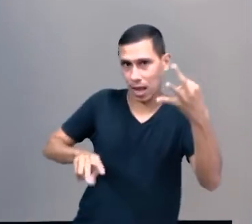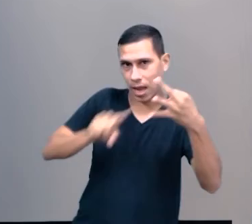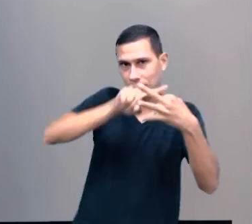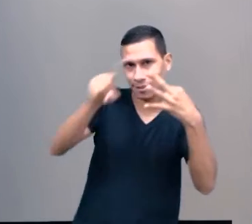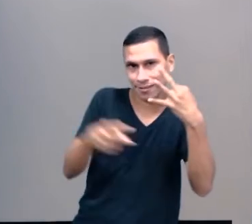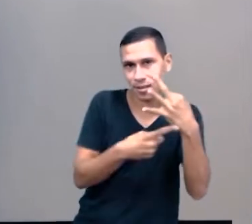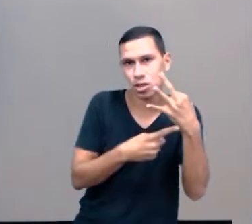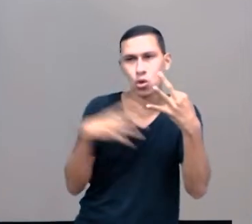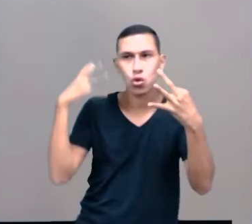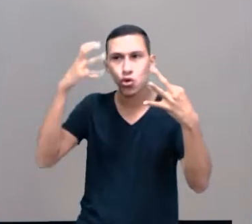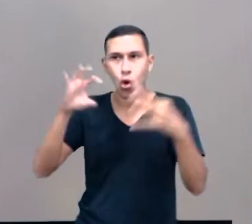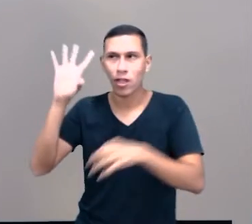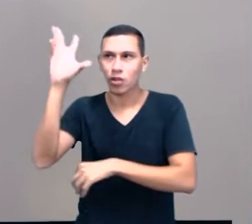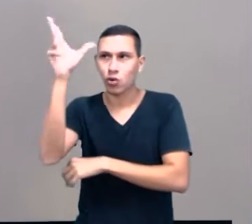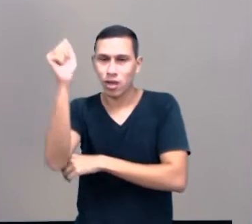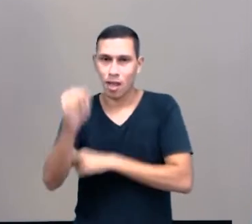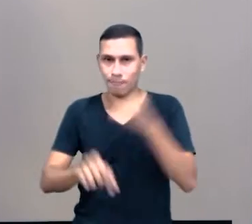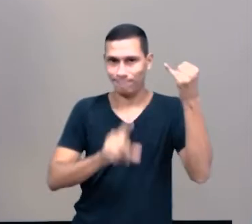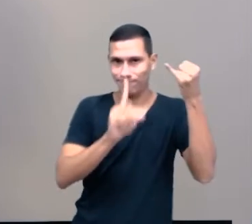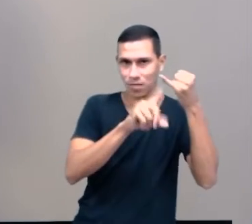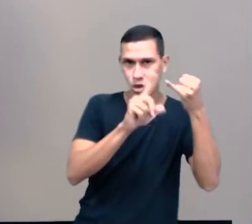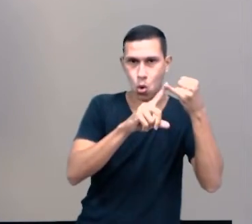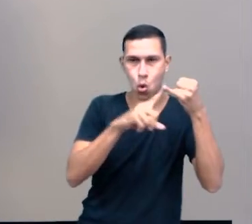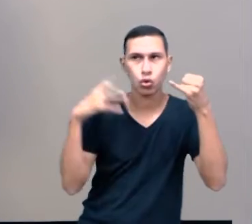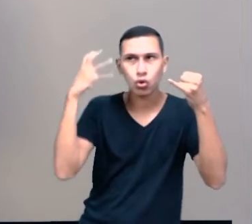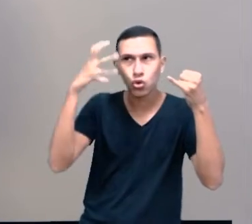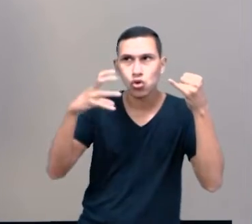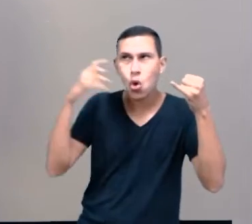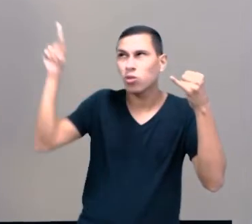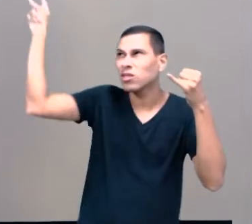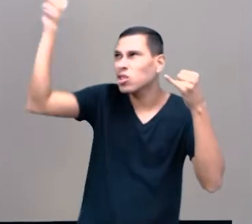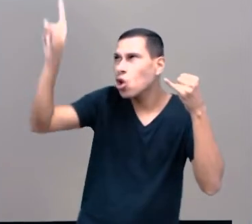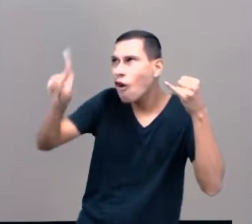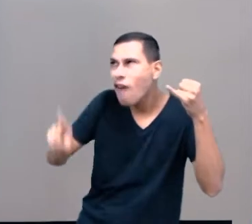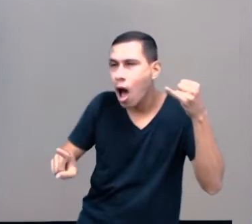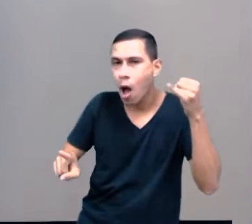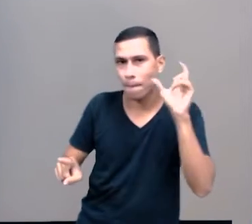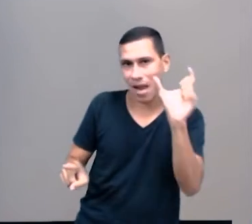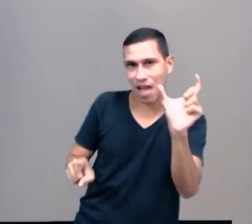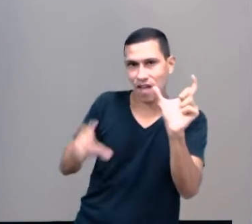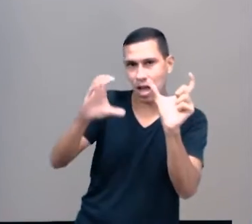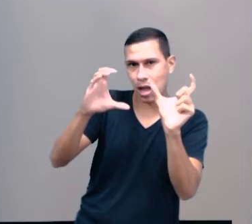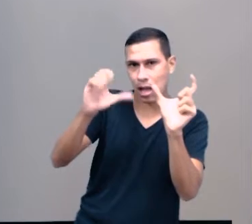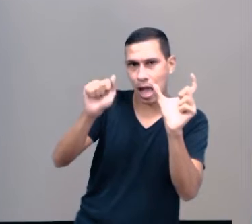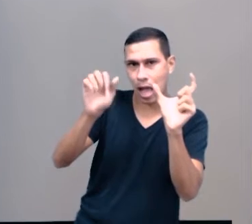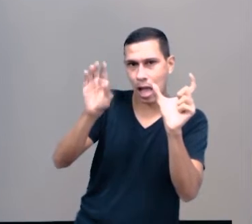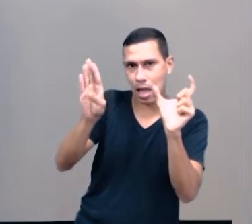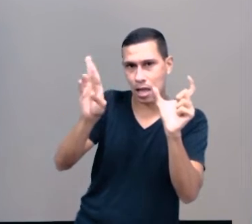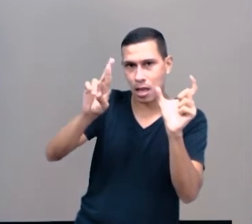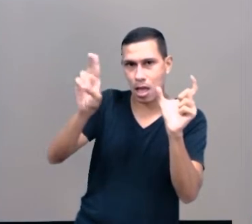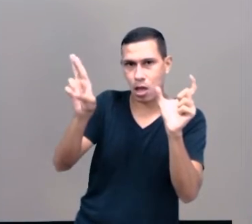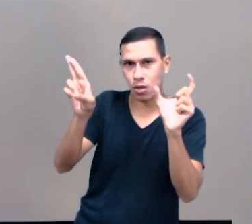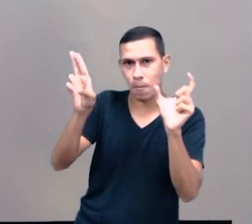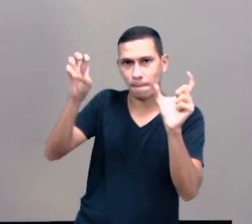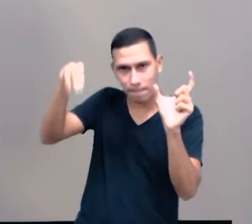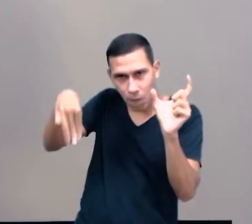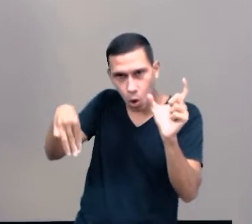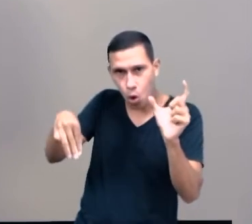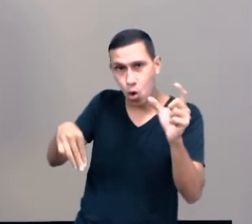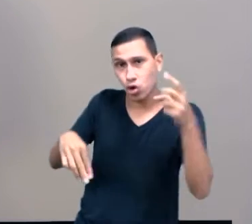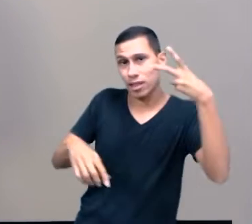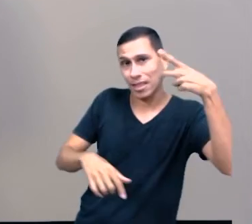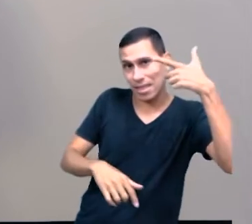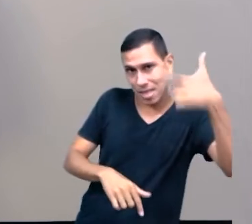delas é o som do trovão, né? Representado aí pela palavra cabrum, né? Nós temos a